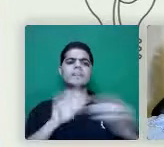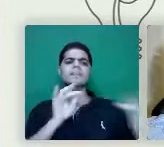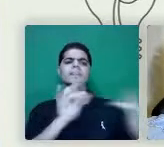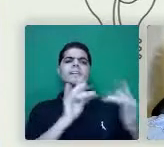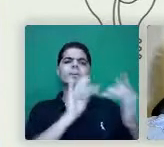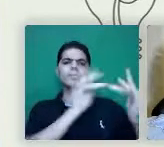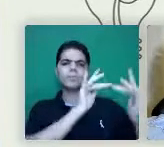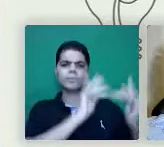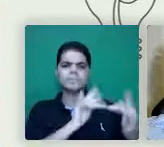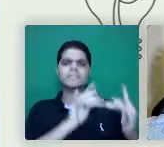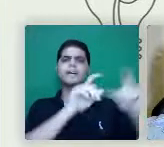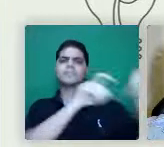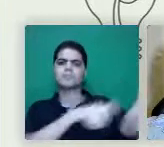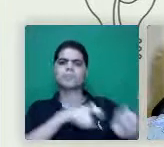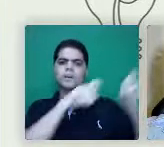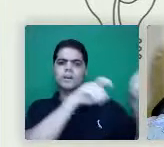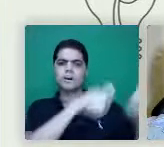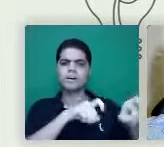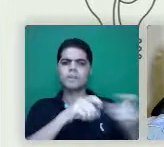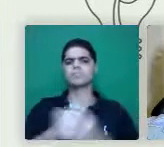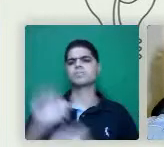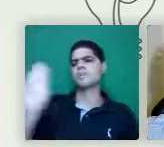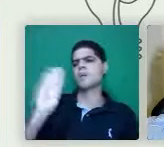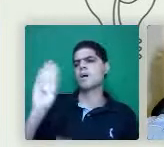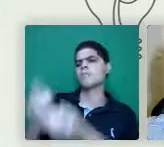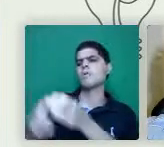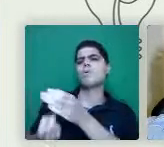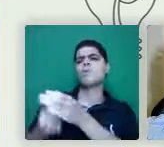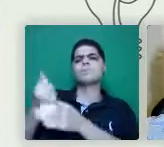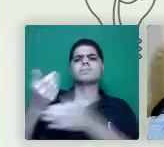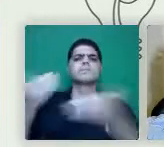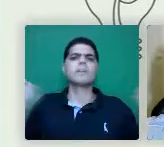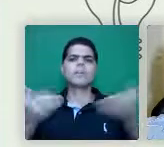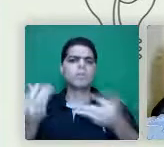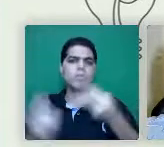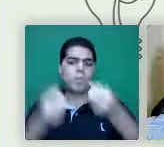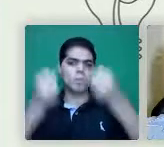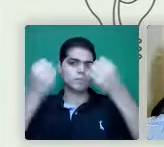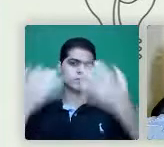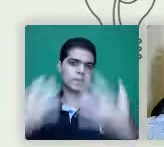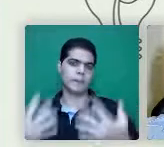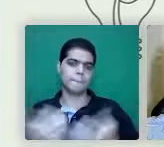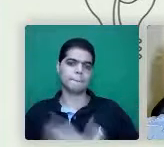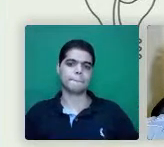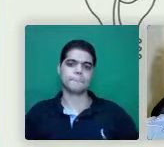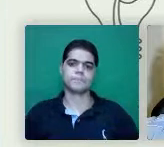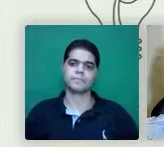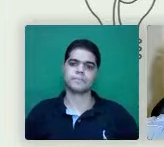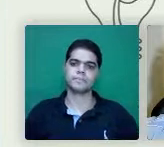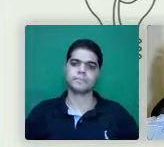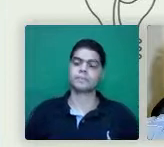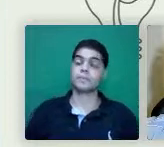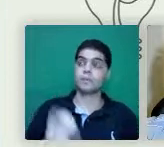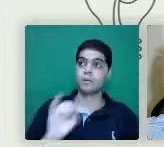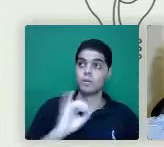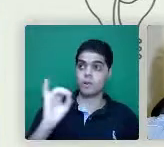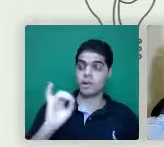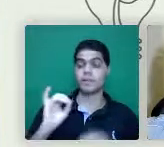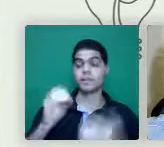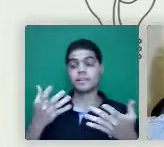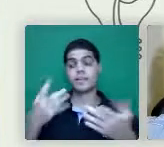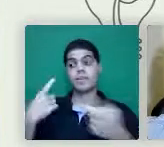alternativas sustentáveis, por que falar disso nesse momento que vivemos? Oi, Ana, porque a gente está buscando